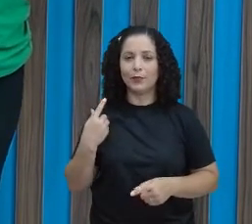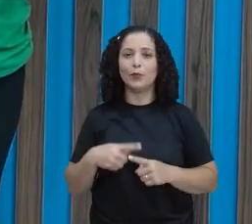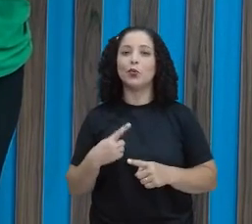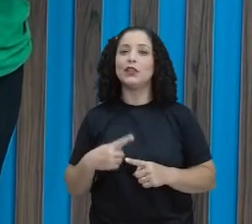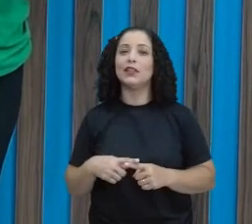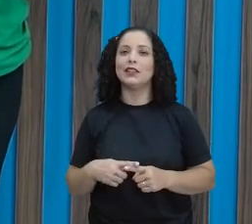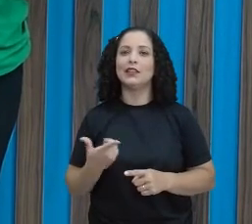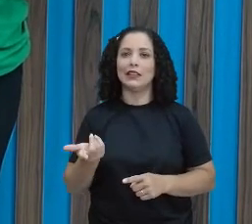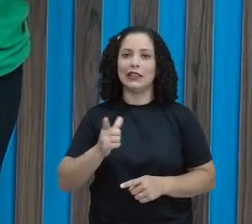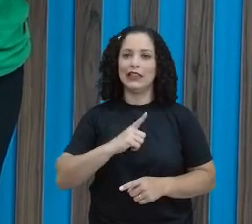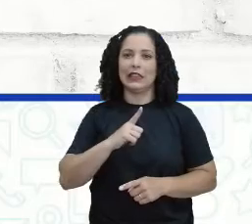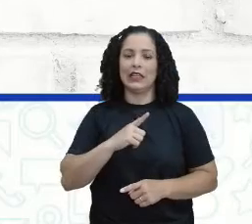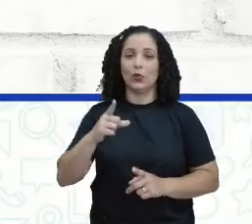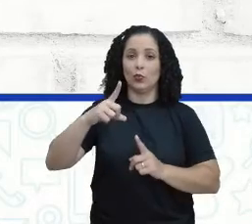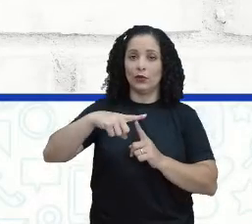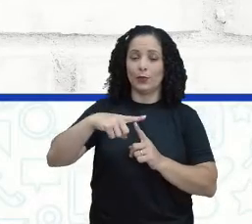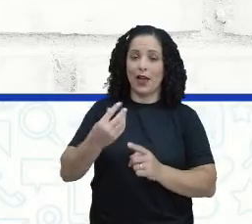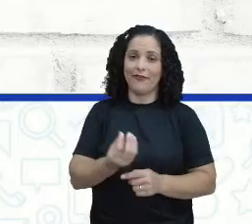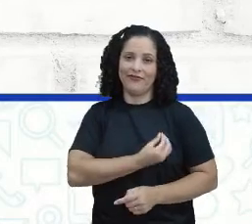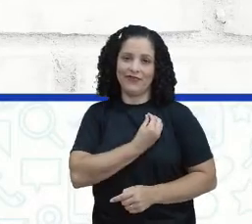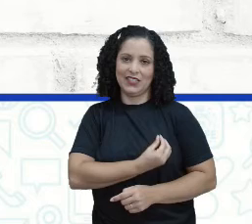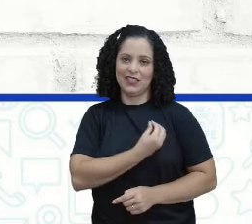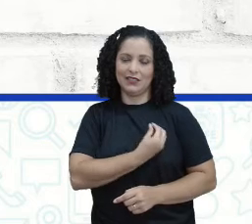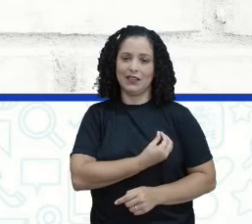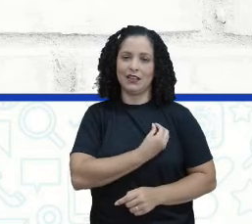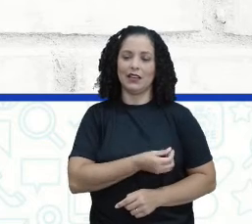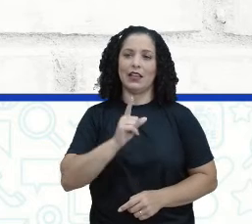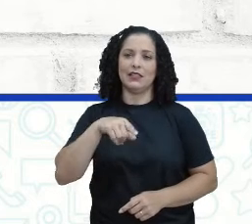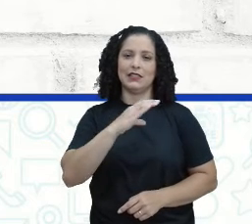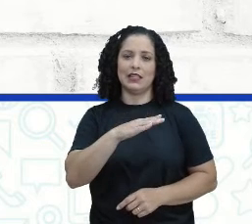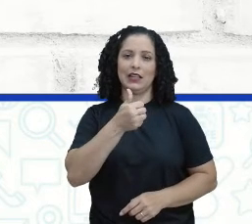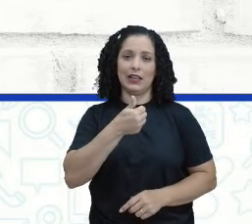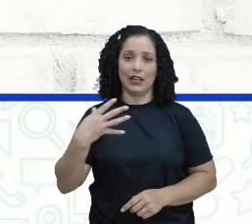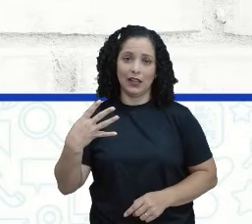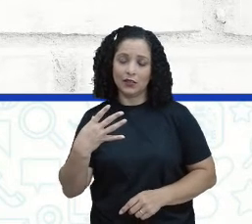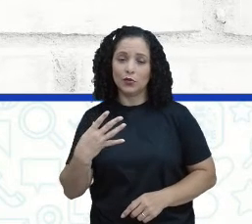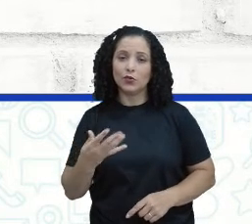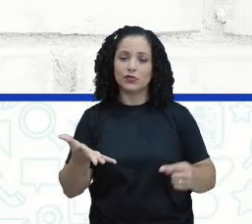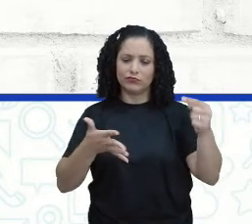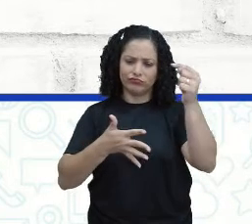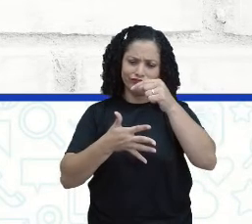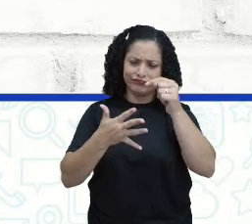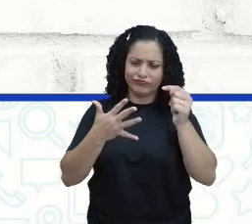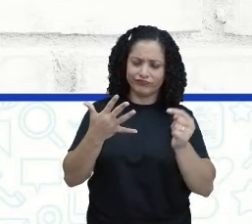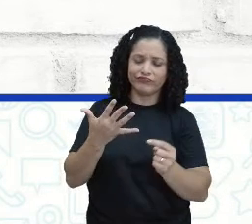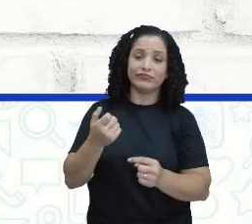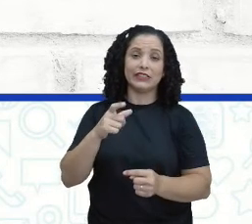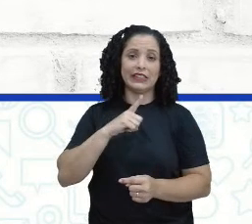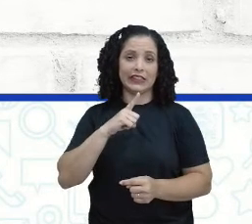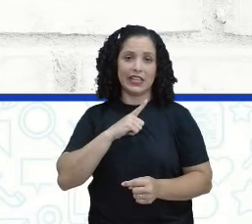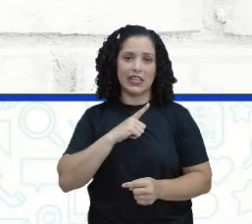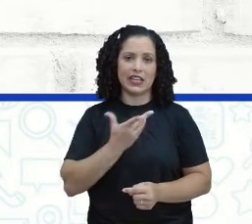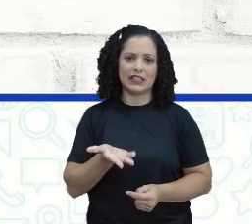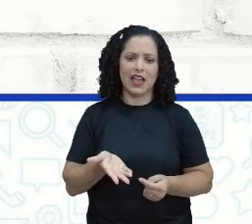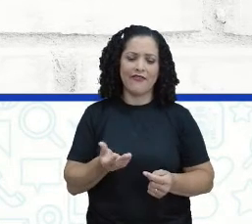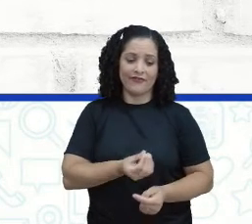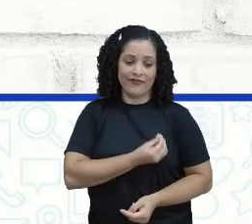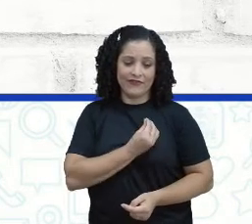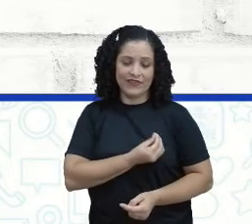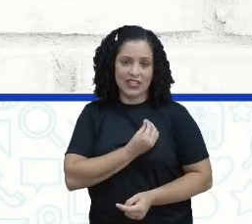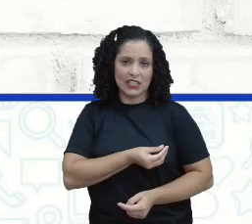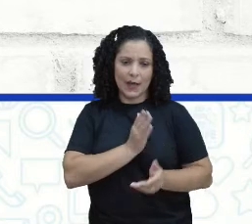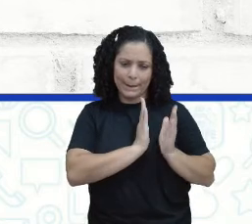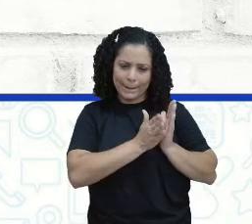desse radioisótopo, tá? Então, esse carbono 14, como os outros elementos, eles têm essa meia-vida, né? E